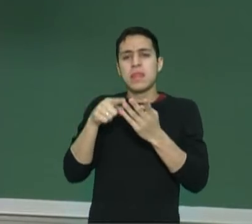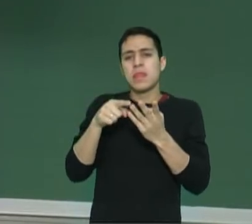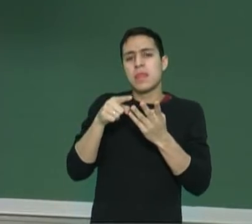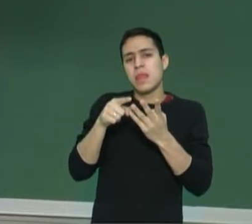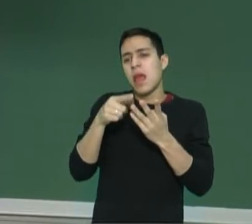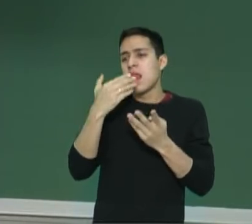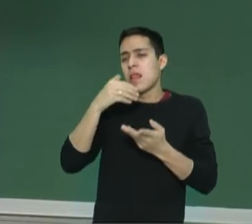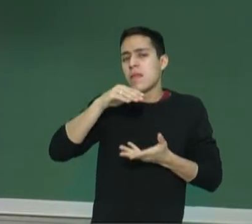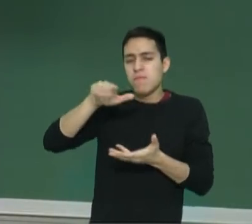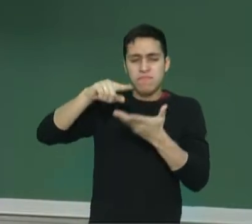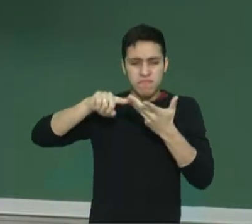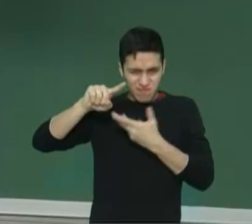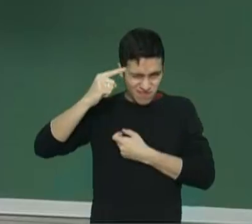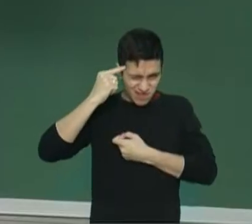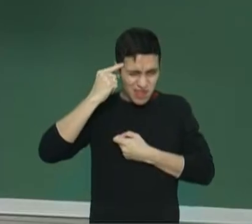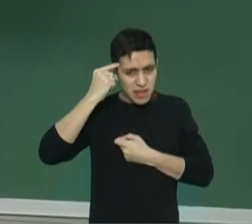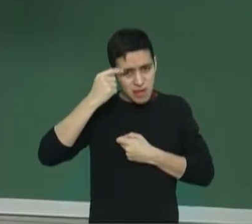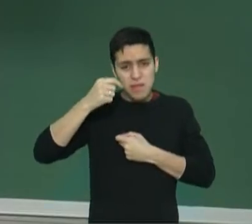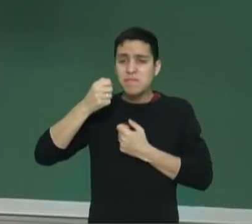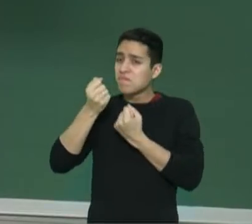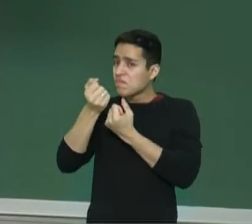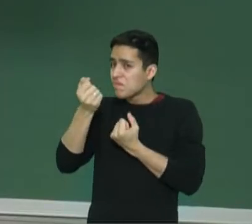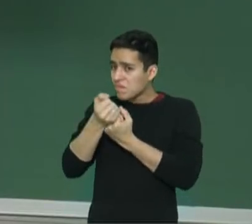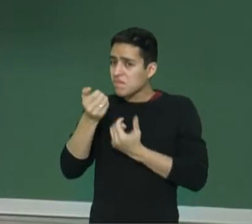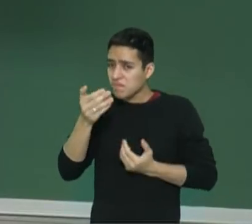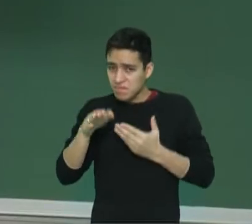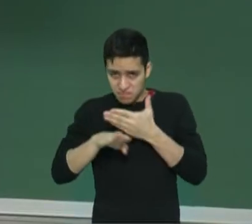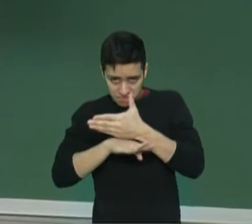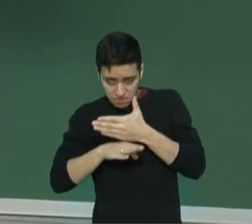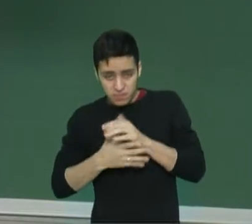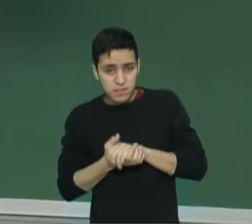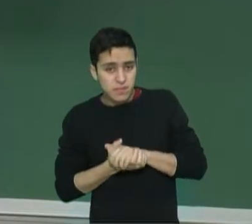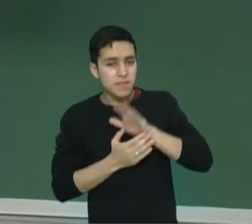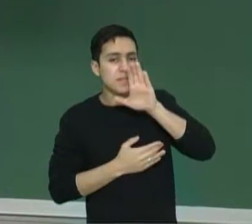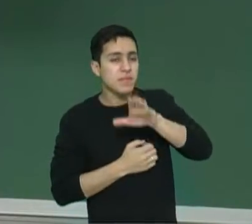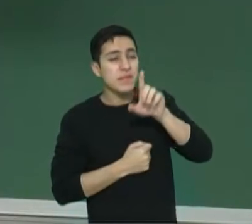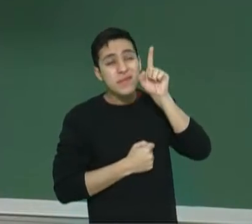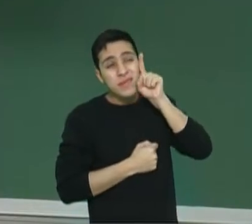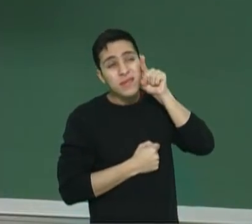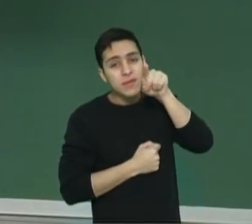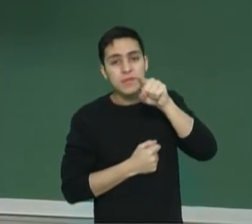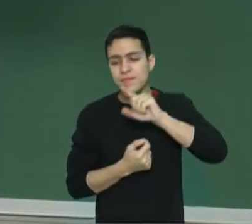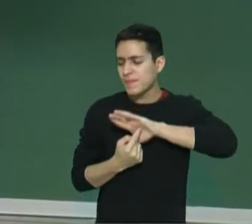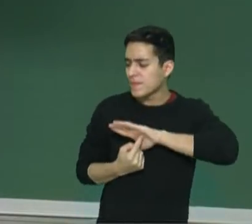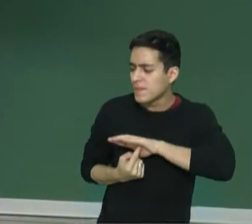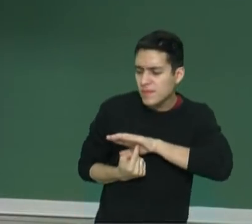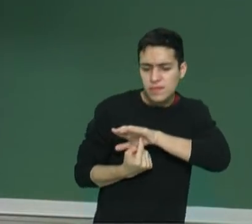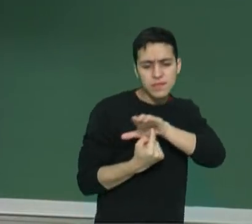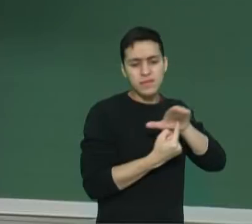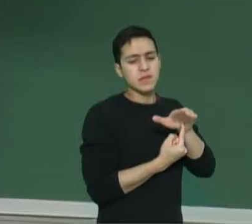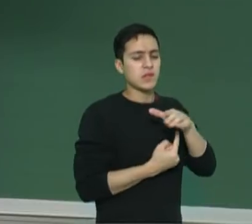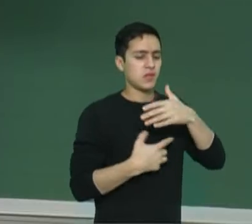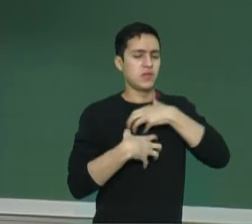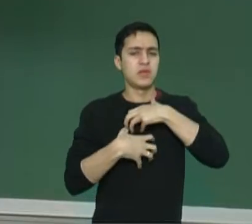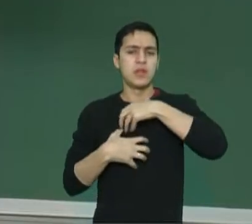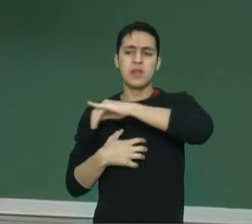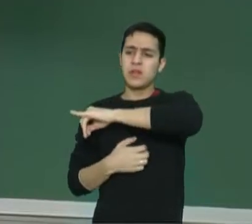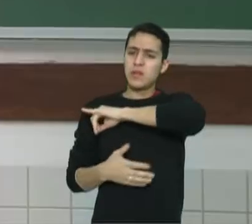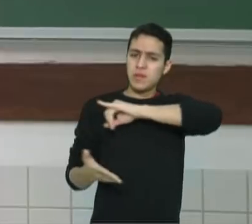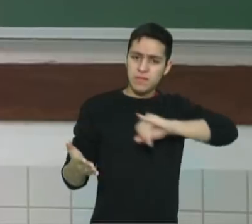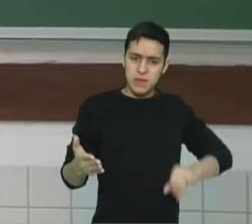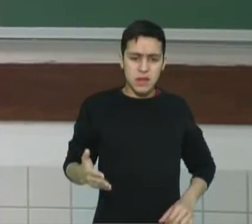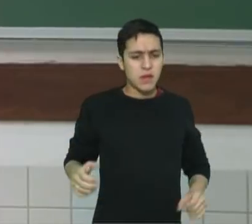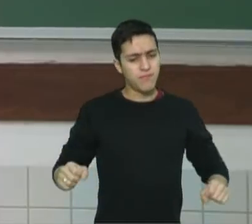Estados Unidos observou aquilo e foi também mostrando formas de imperialismo. Então, começa